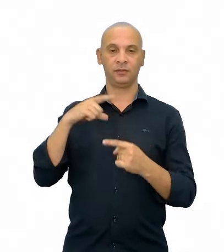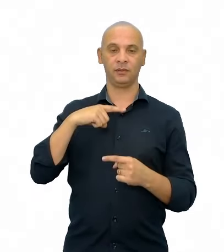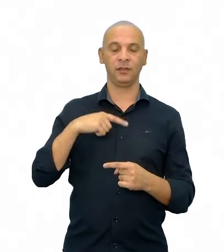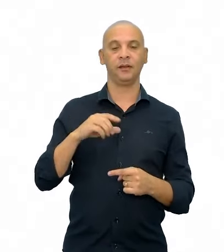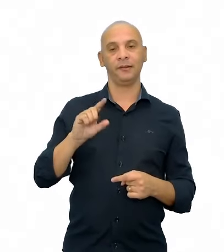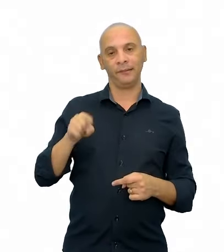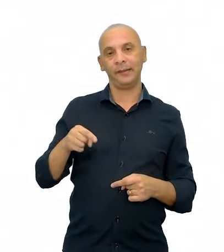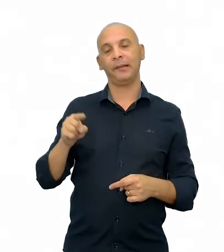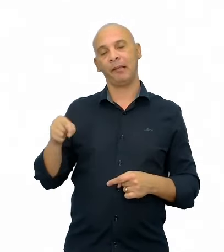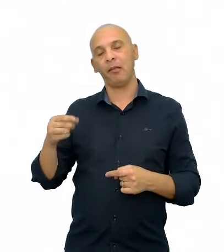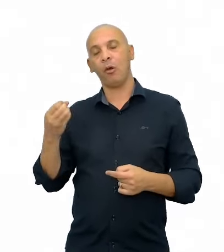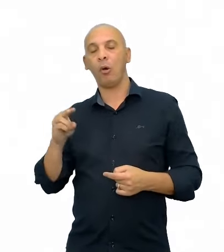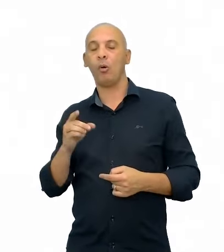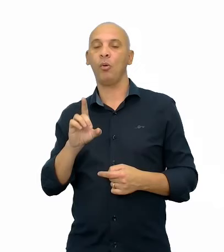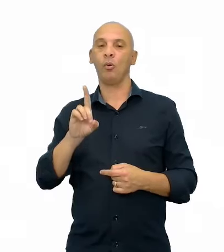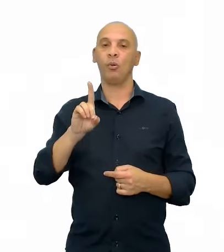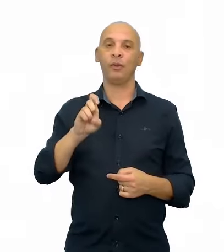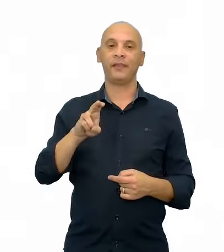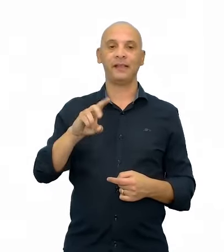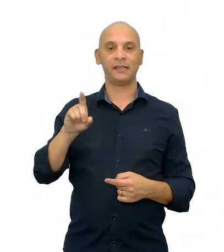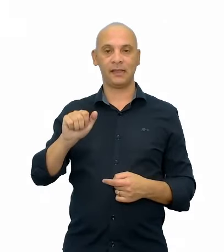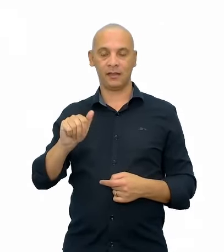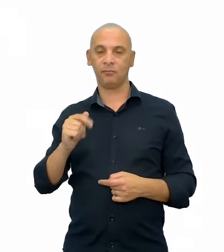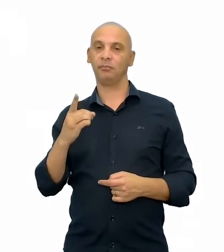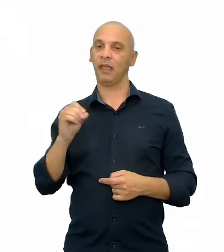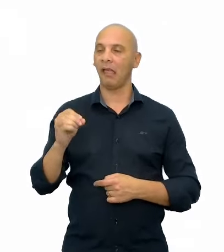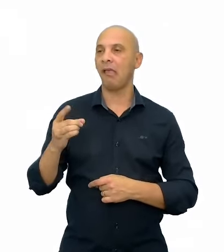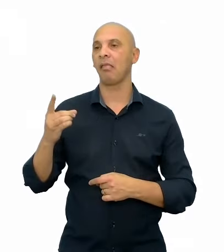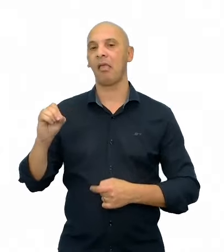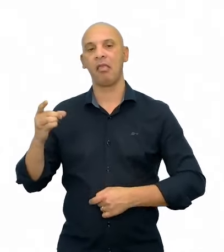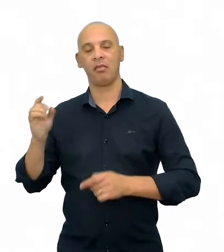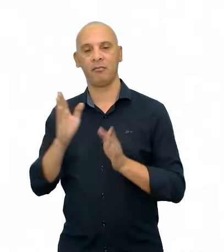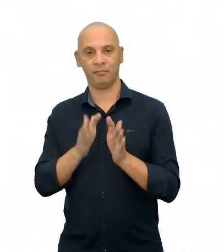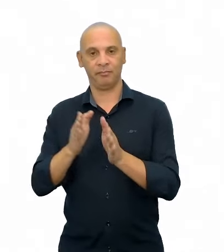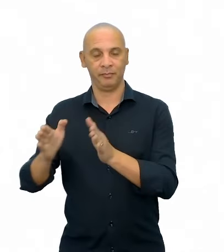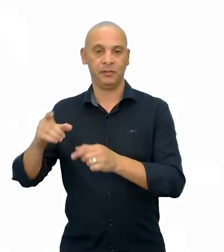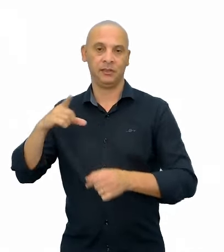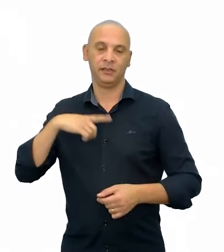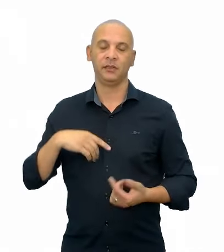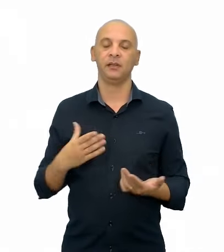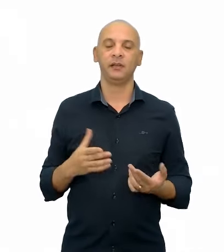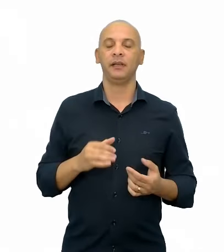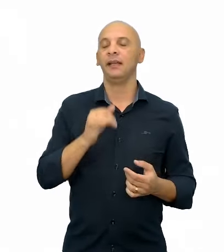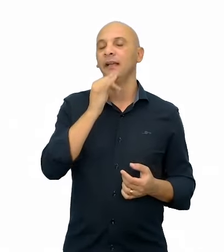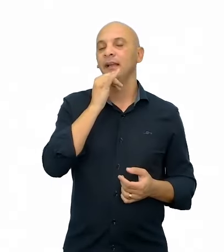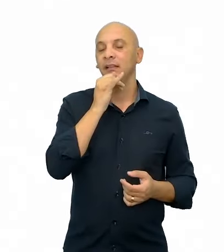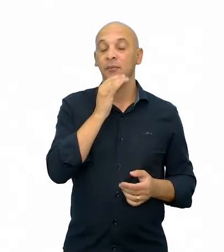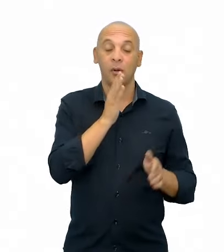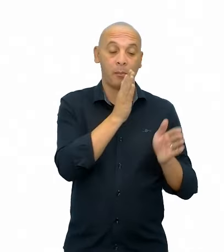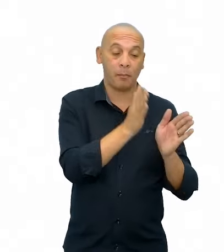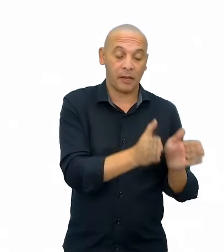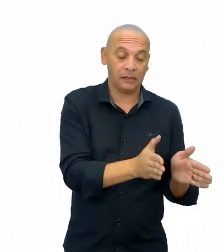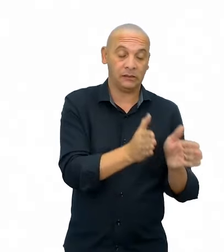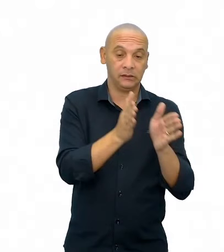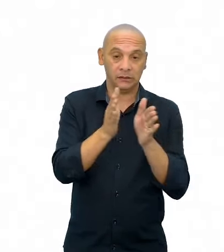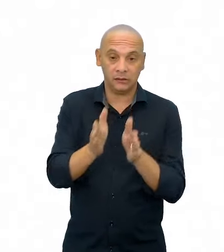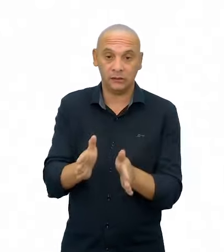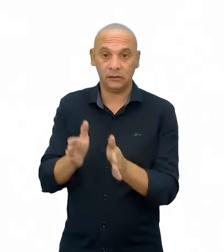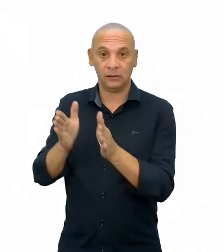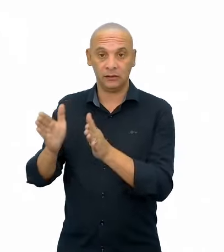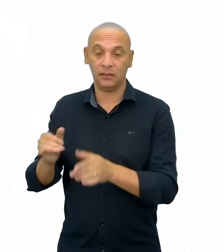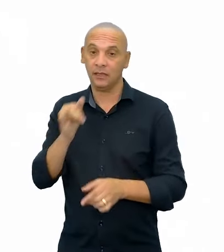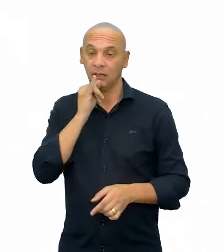casa aí das dezenas. Então, para utilizarmos o algoritmo da adição, as parcelas devem ser posicionadas